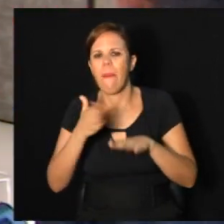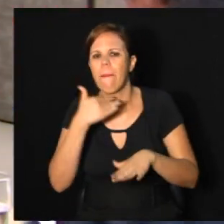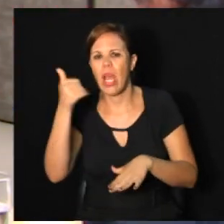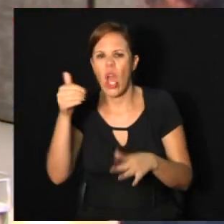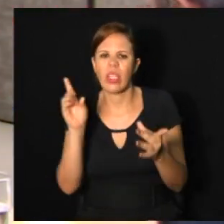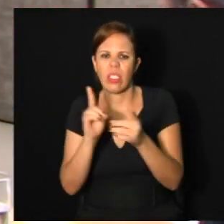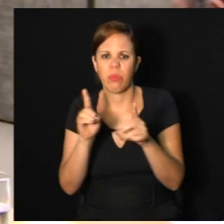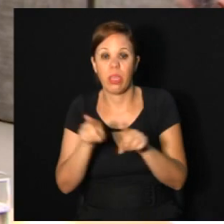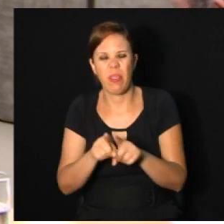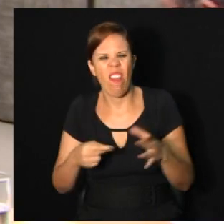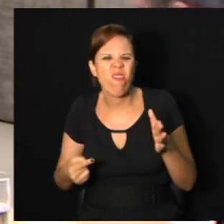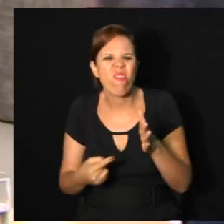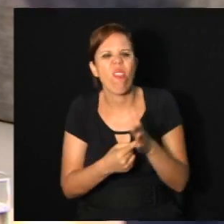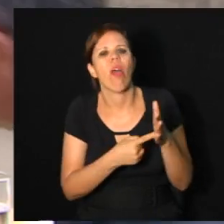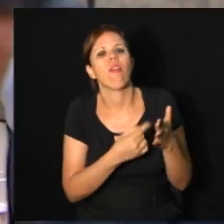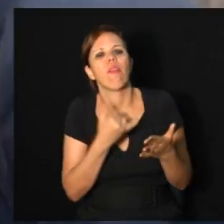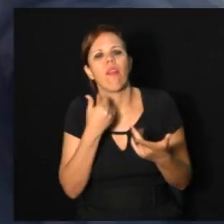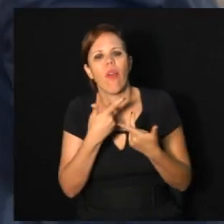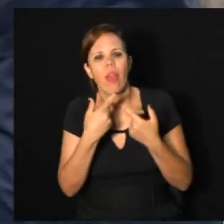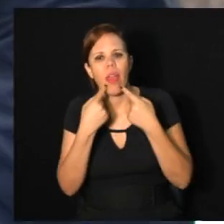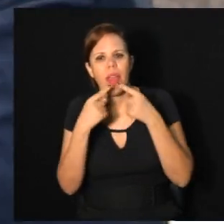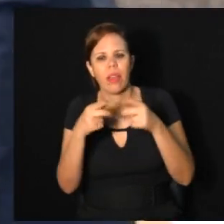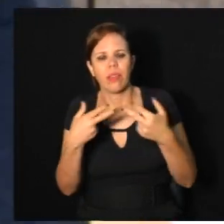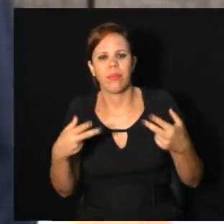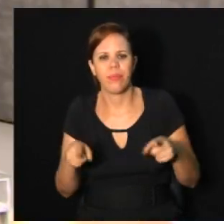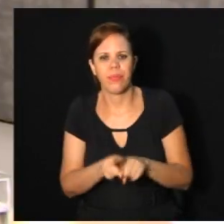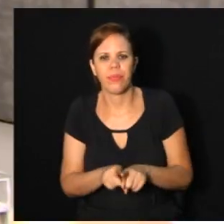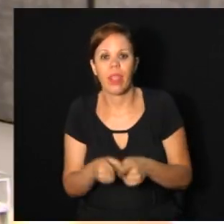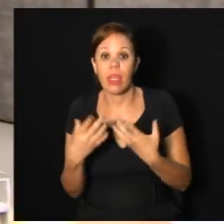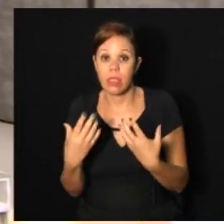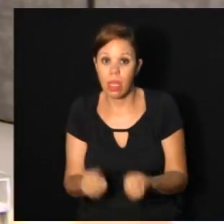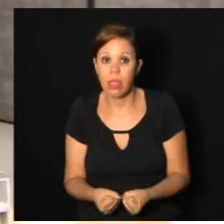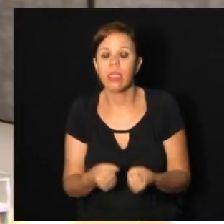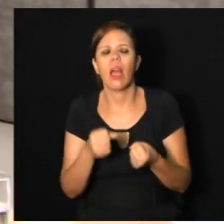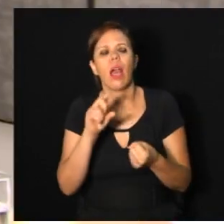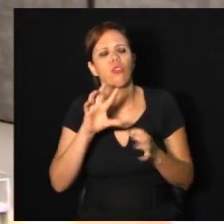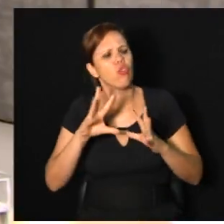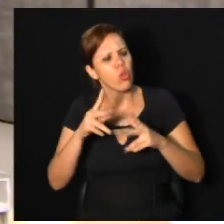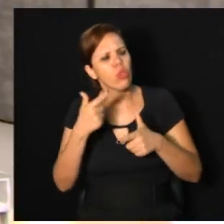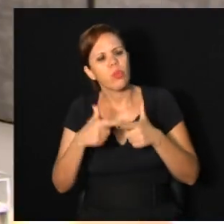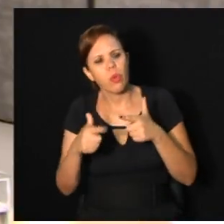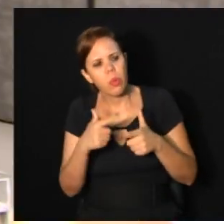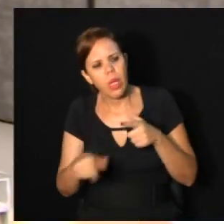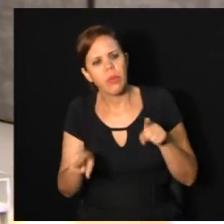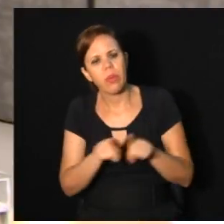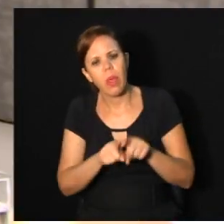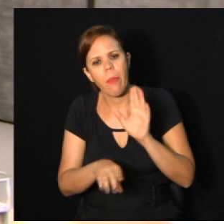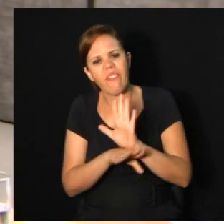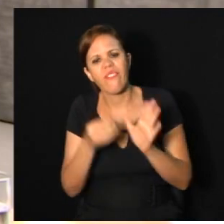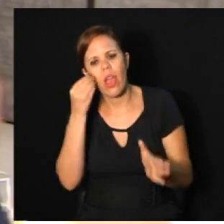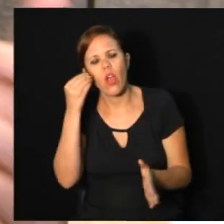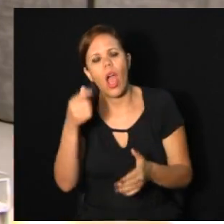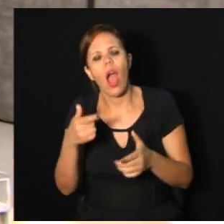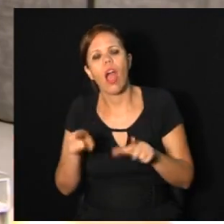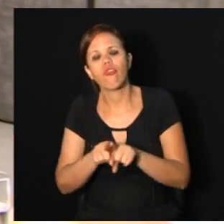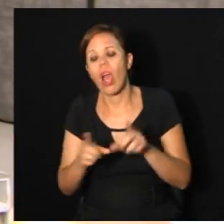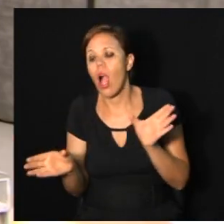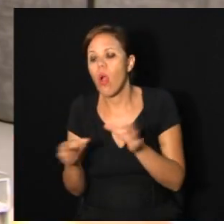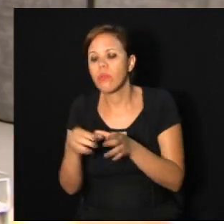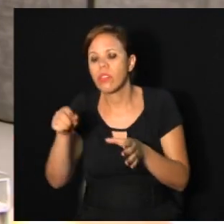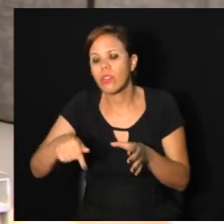para denúncias, para que a gente pudesse ouvir denúncias, acolher denúncias. Então, a comissão recebeu várias denúncias, por